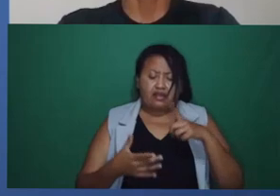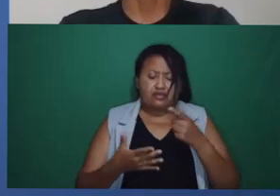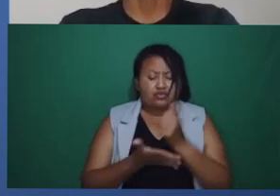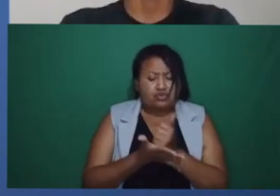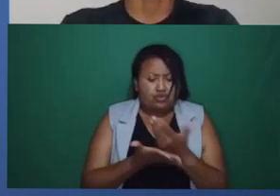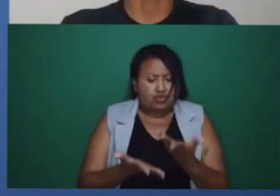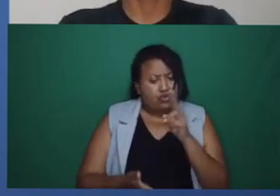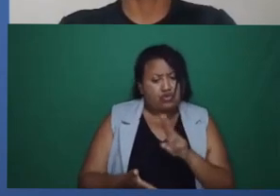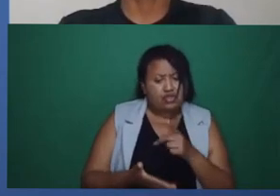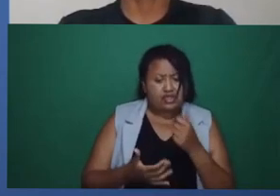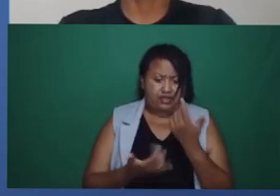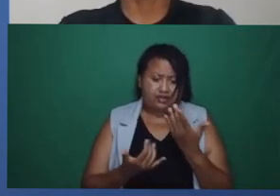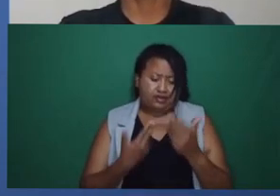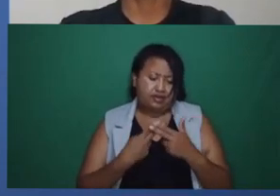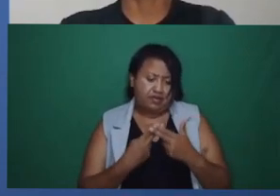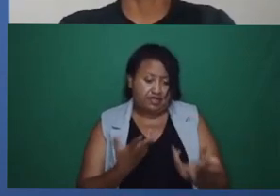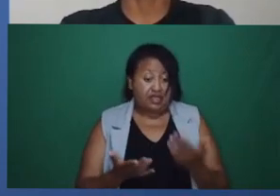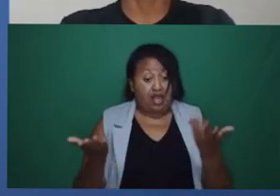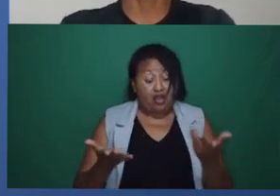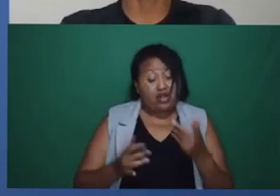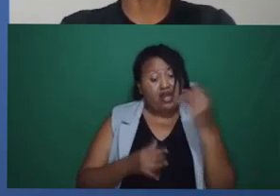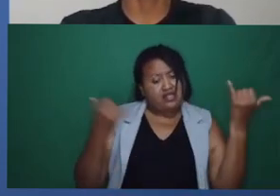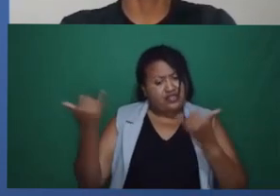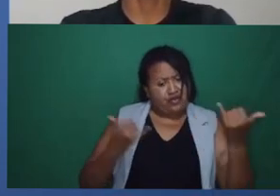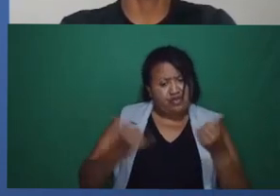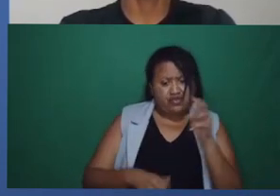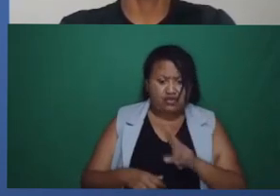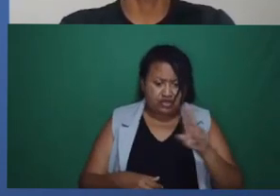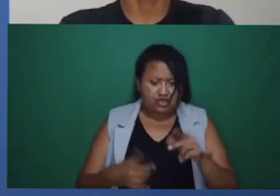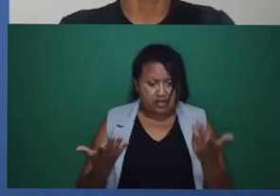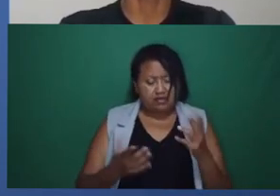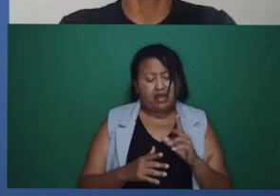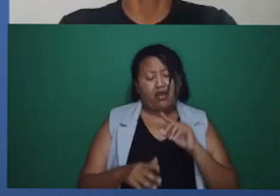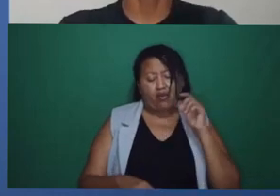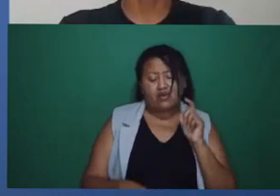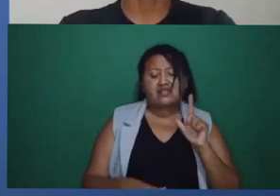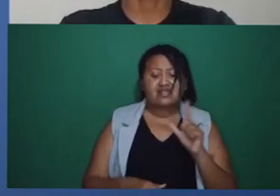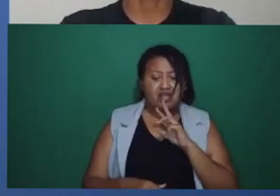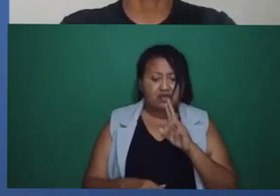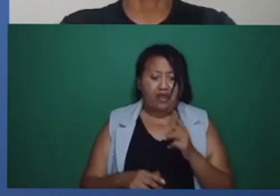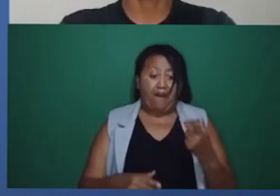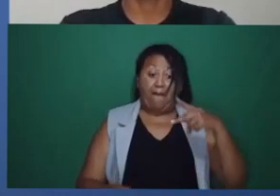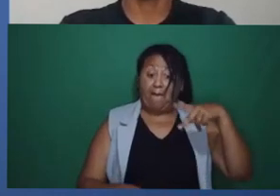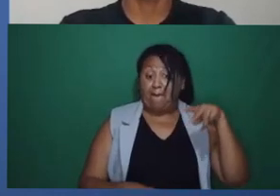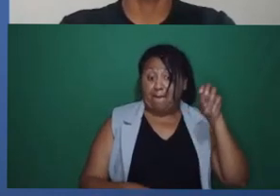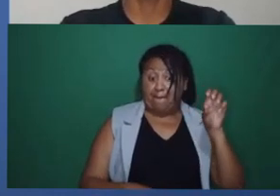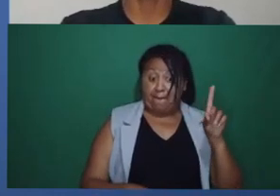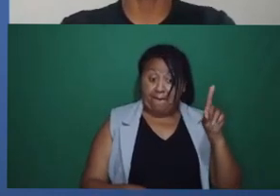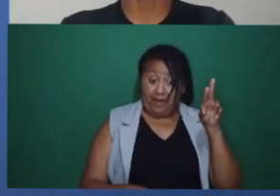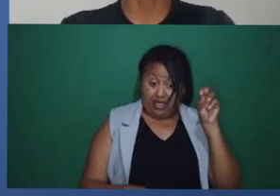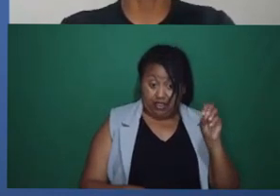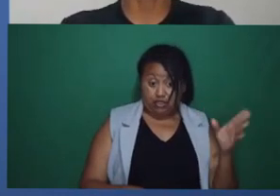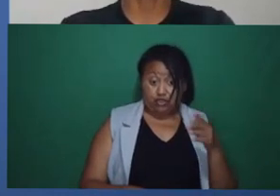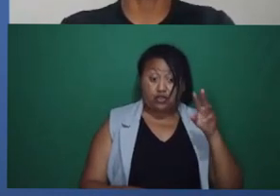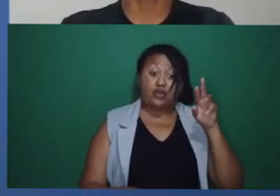agora vamos as informações da questão e o que a gente vai utilizar para resolver Pedro e Raquel foram jogar e